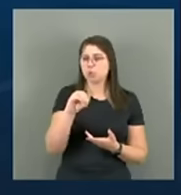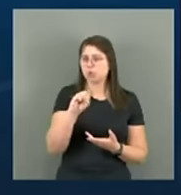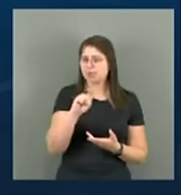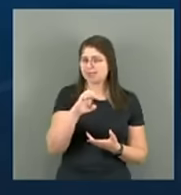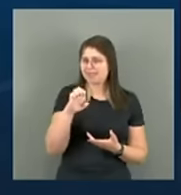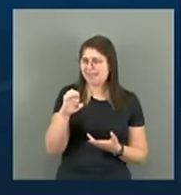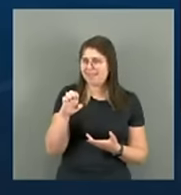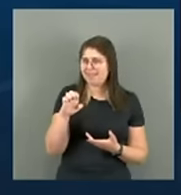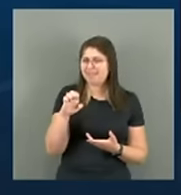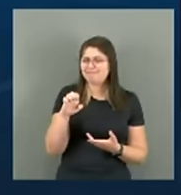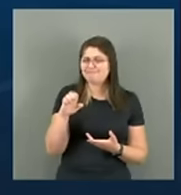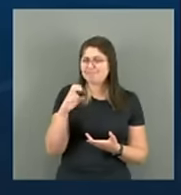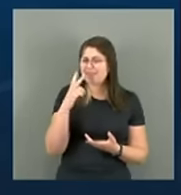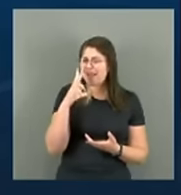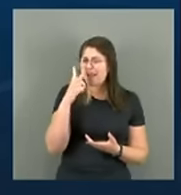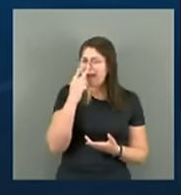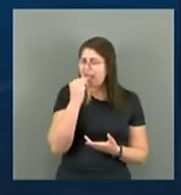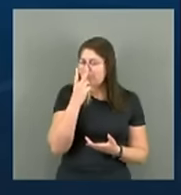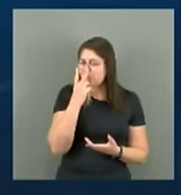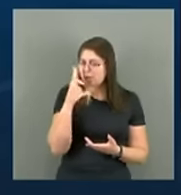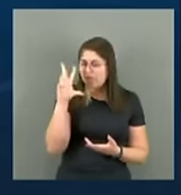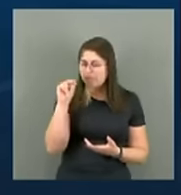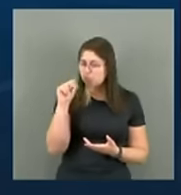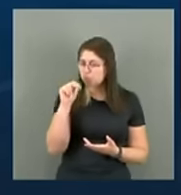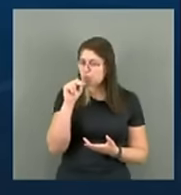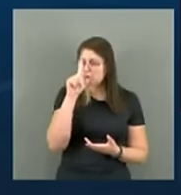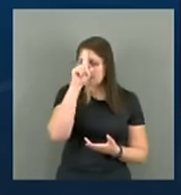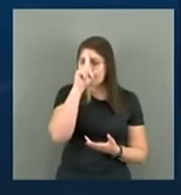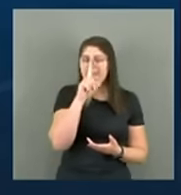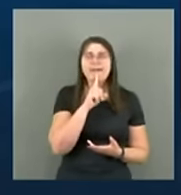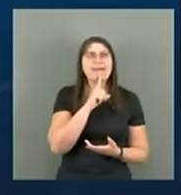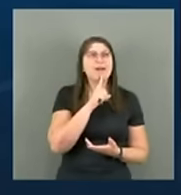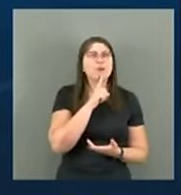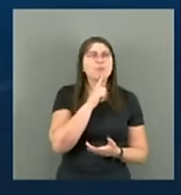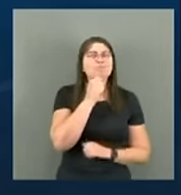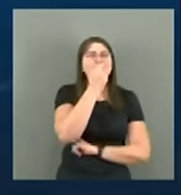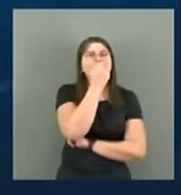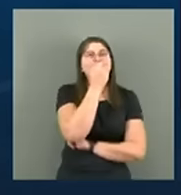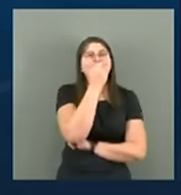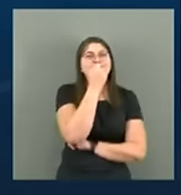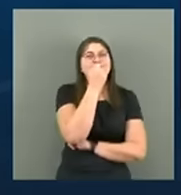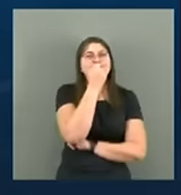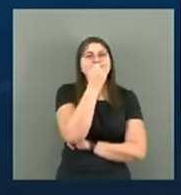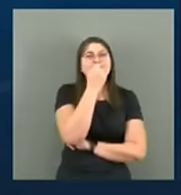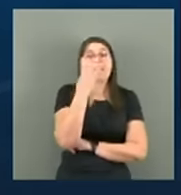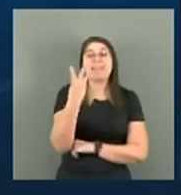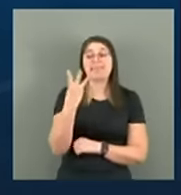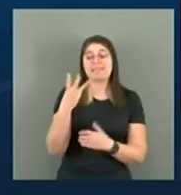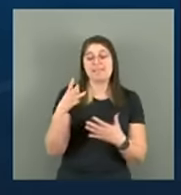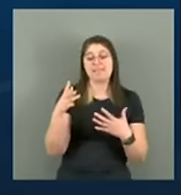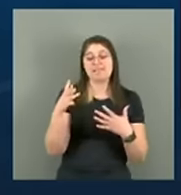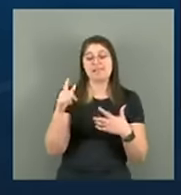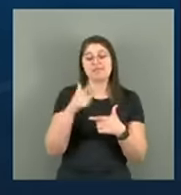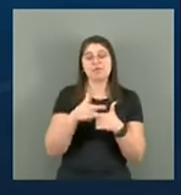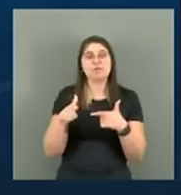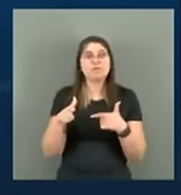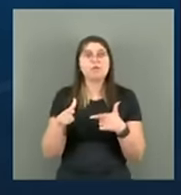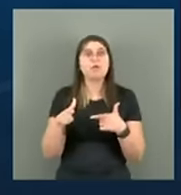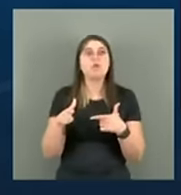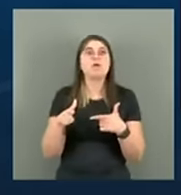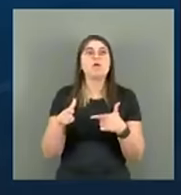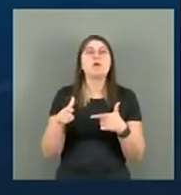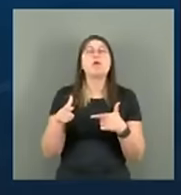Era um azul, cara, um azul e amarelo. Qual divisão que ele participava? Eu joguei a terceira, joguei terceira contra o Bruno. Divisão. Joguei contra o